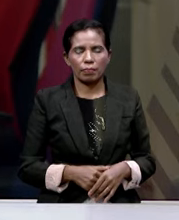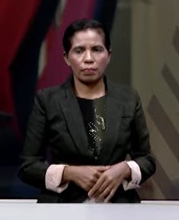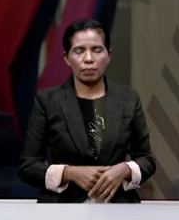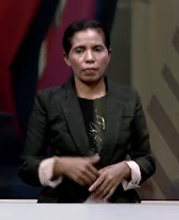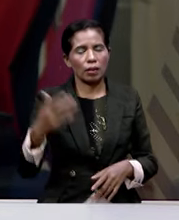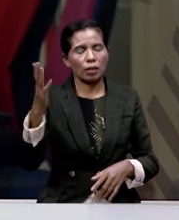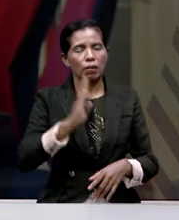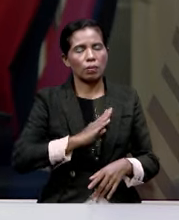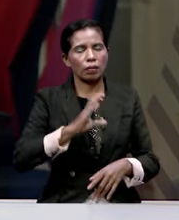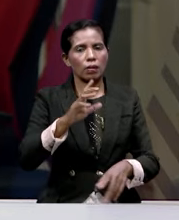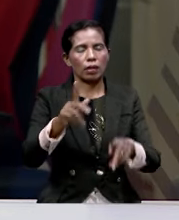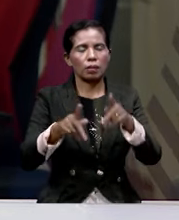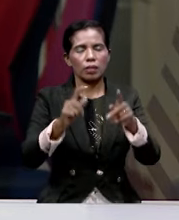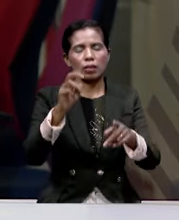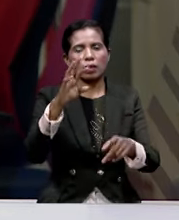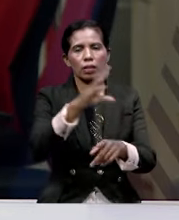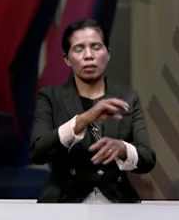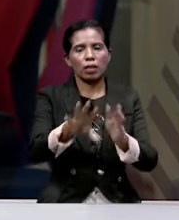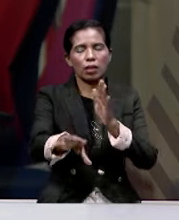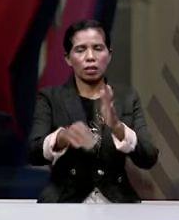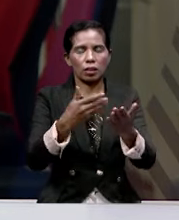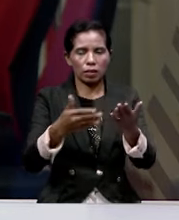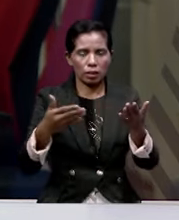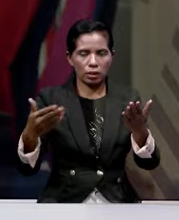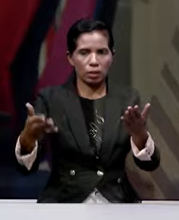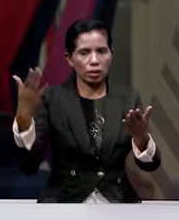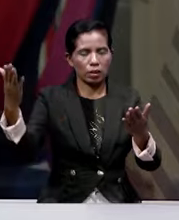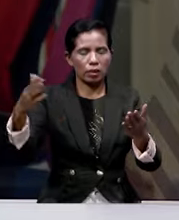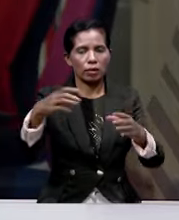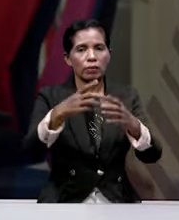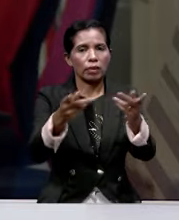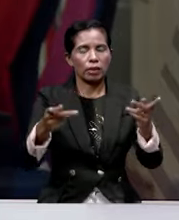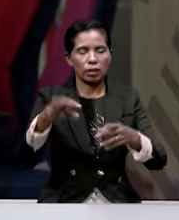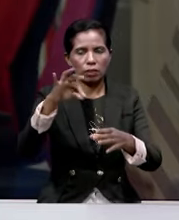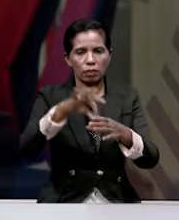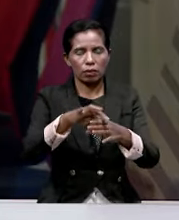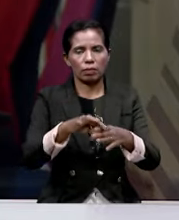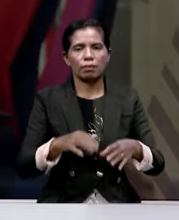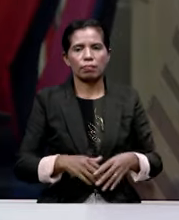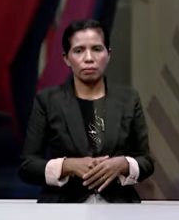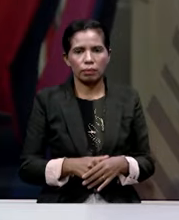Ia bau kau komunidade triloka heta material eksplosivo ia tos larang.